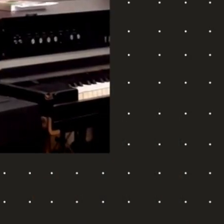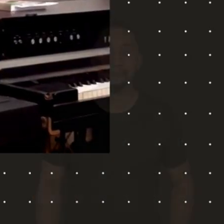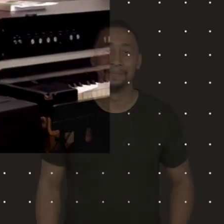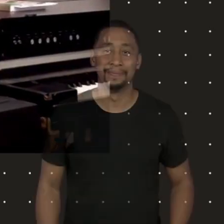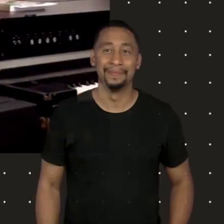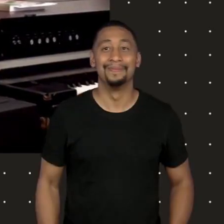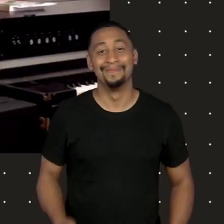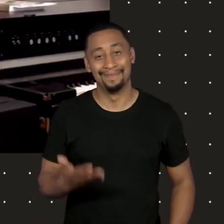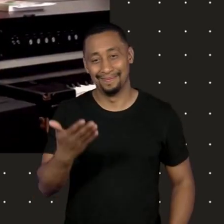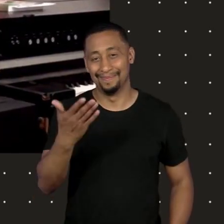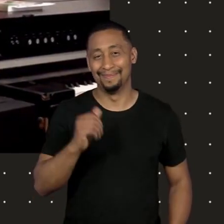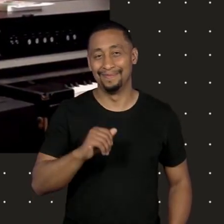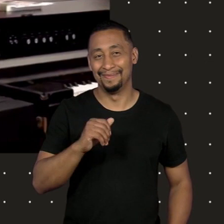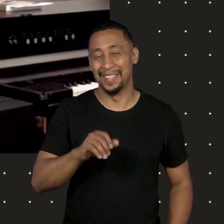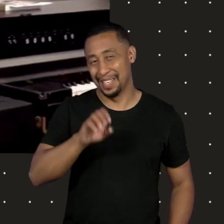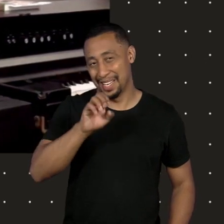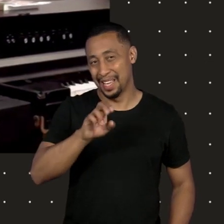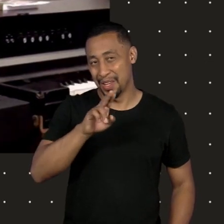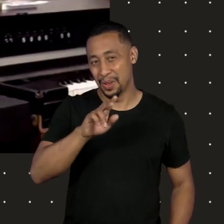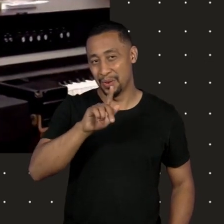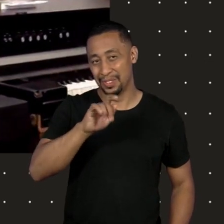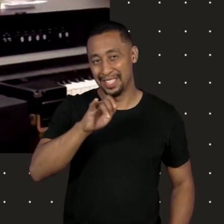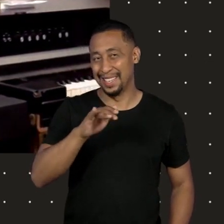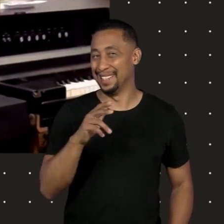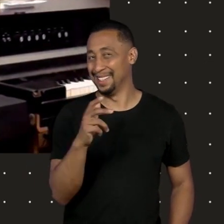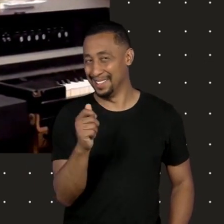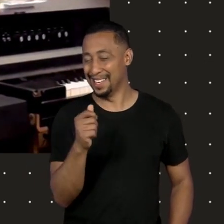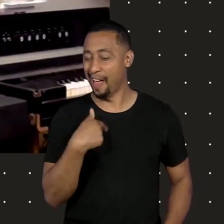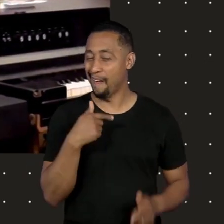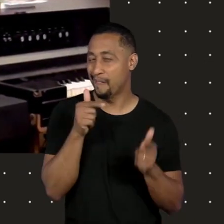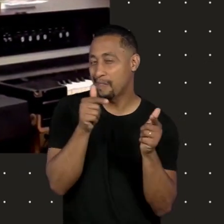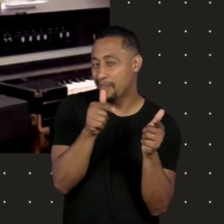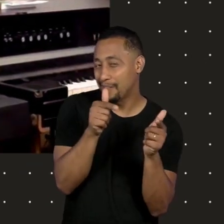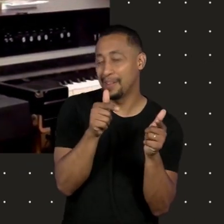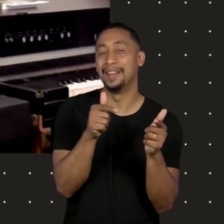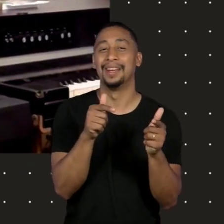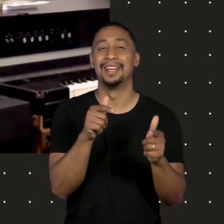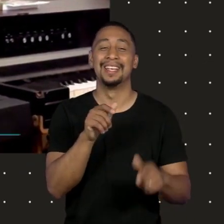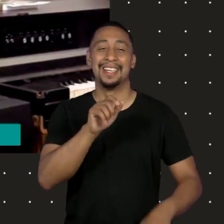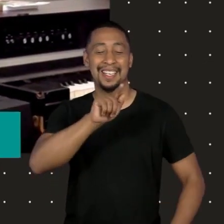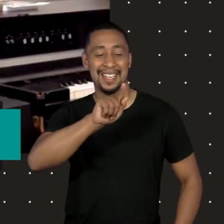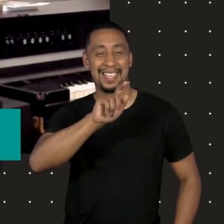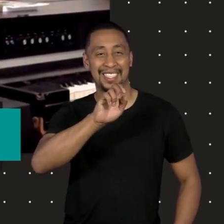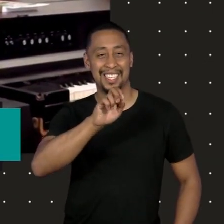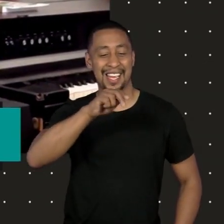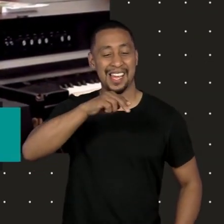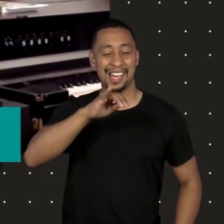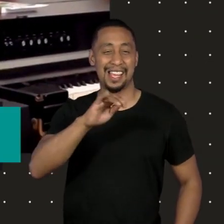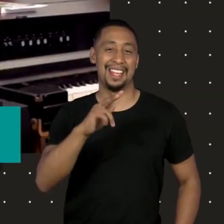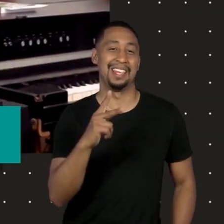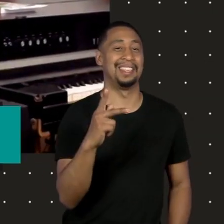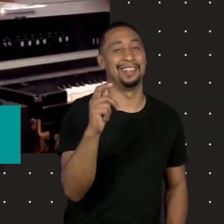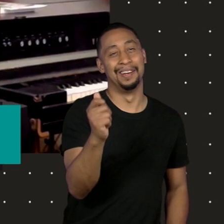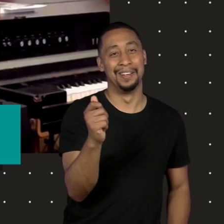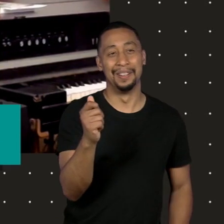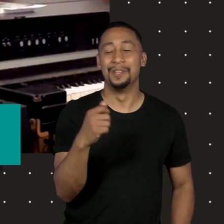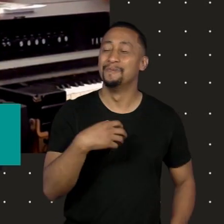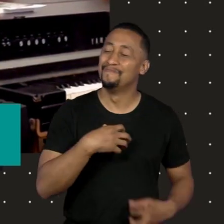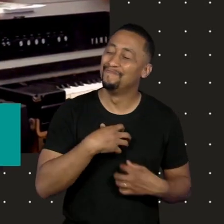Eugênia Melo Castro, Geninha, minha impressionante amiga, me deu todas